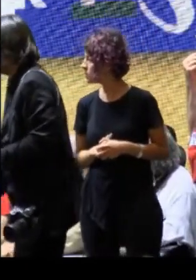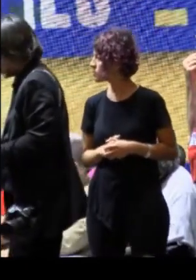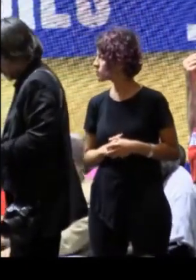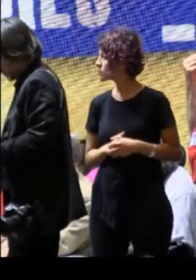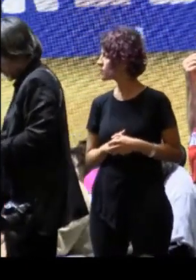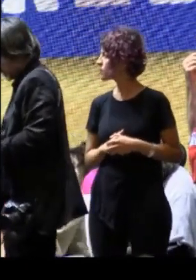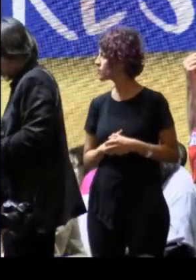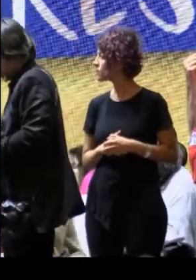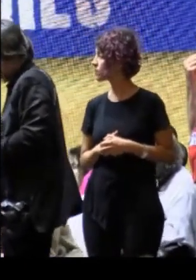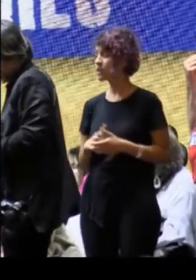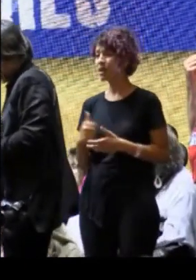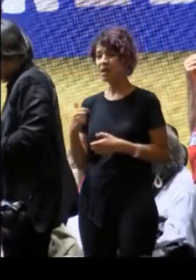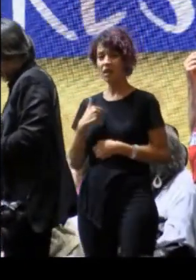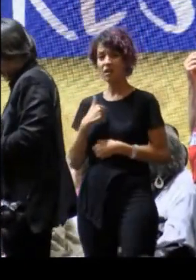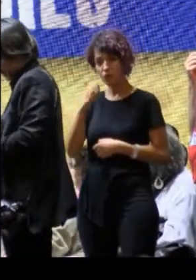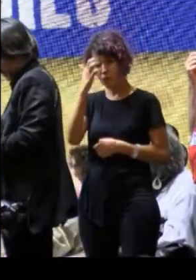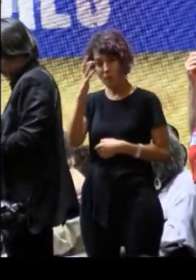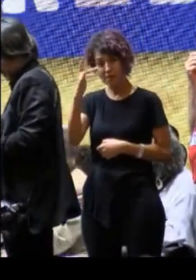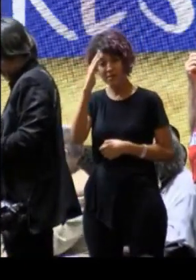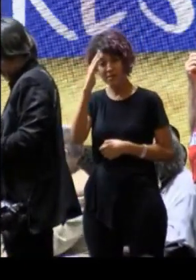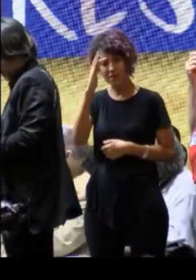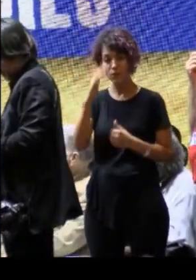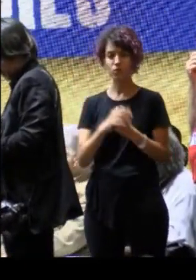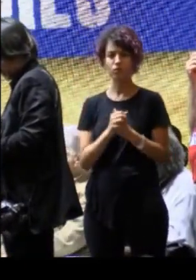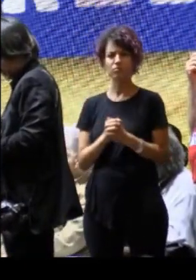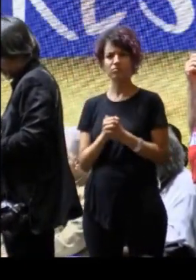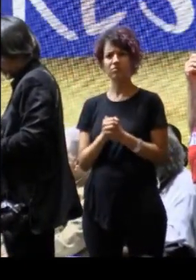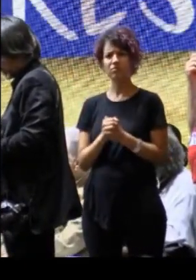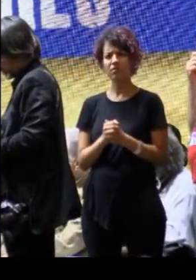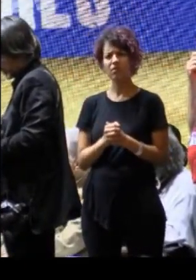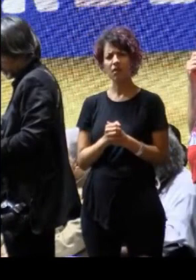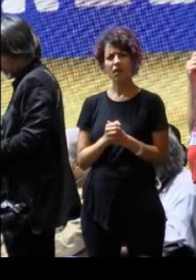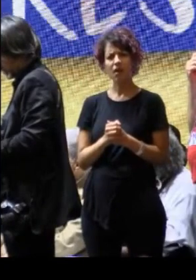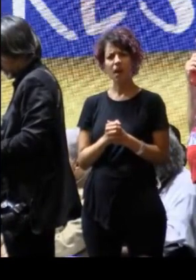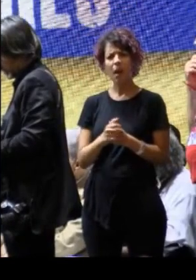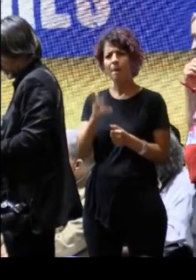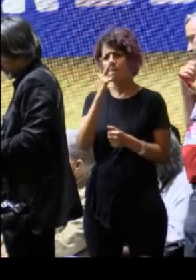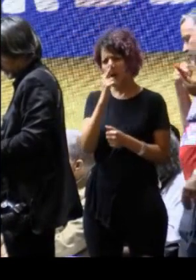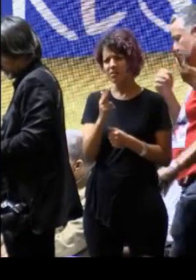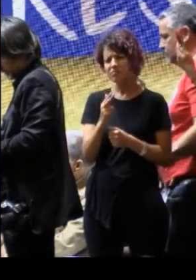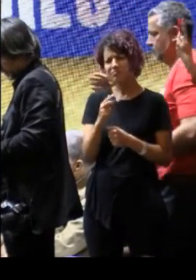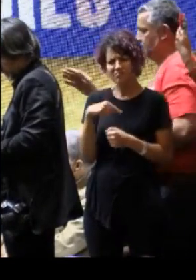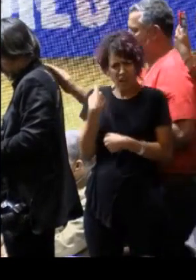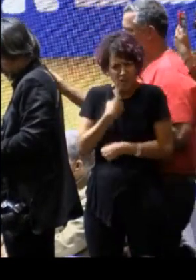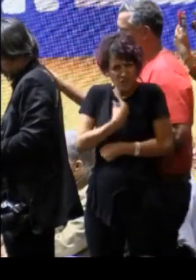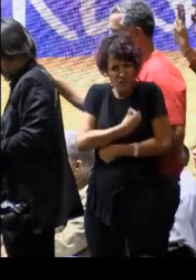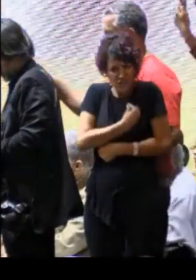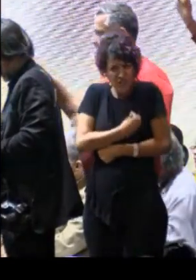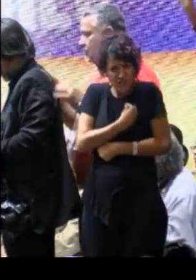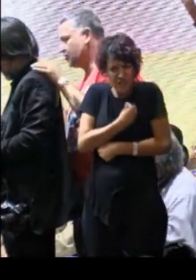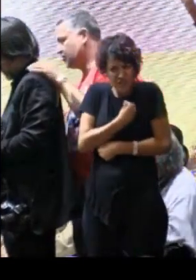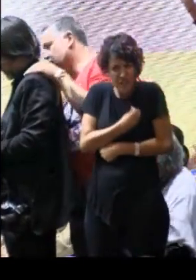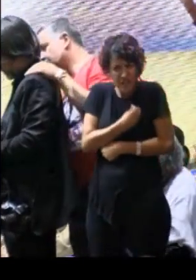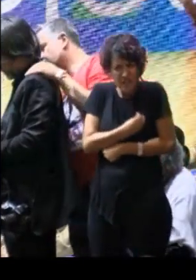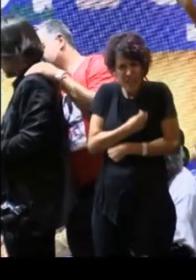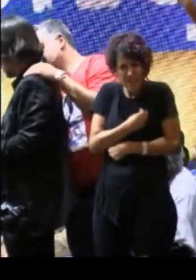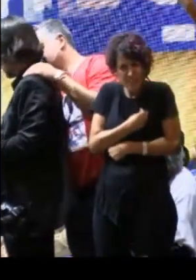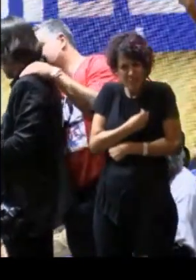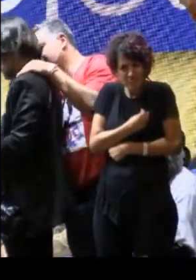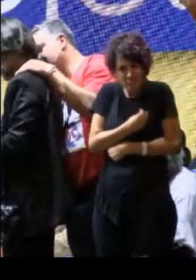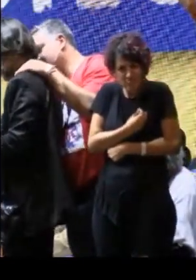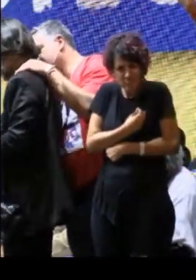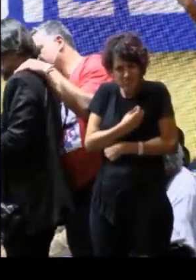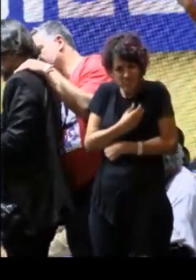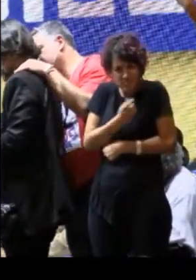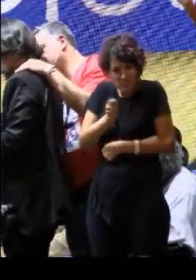E eu fico pensando do que vale a pena a gente viver se a gente não colocar a